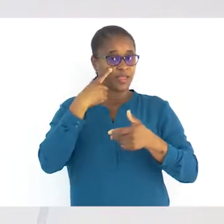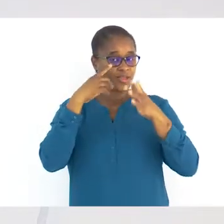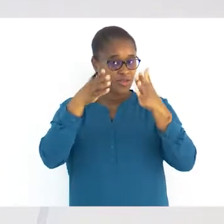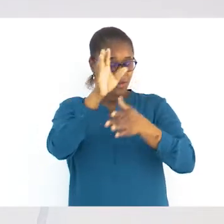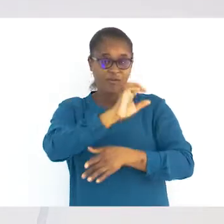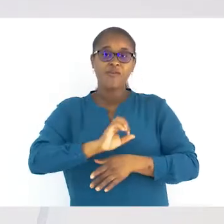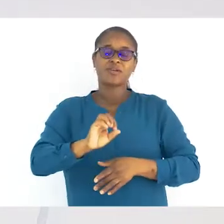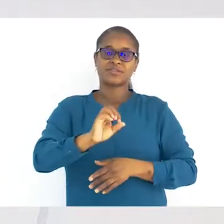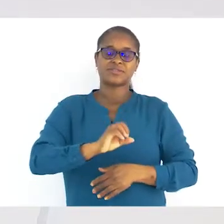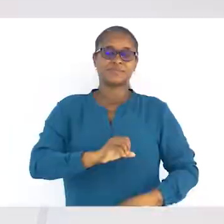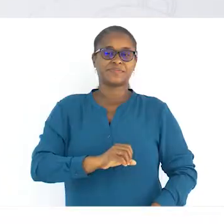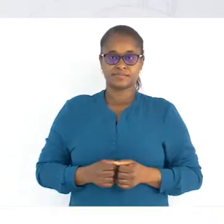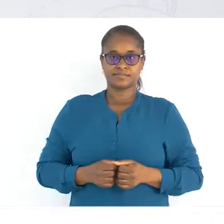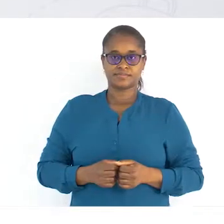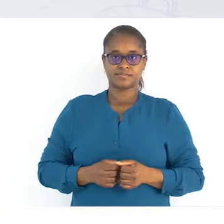atenção.